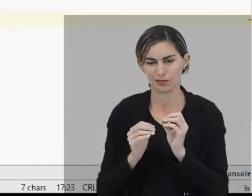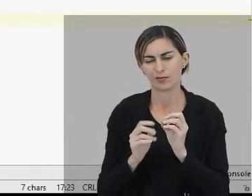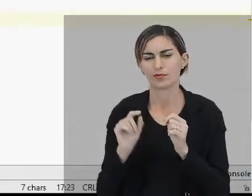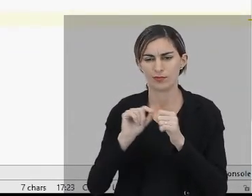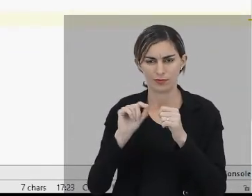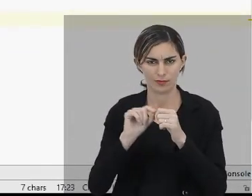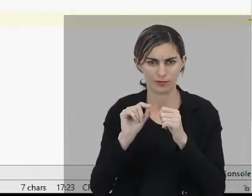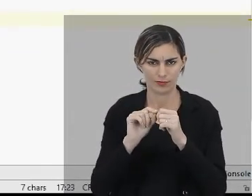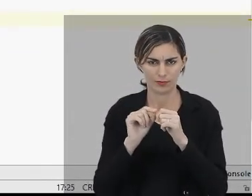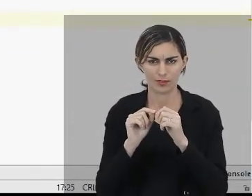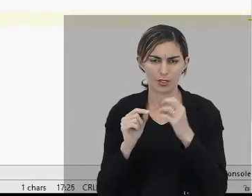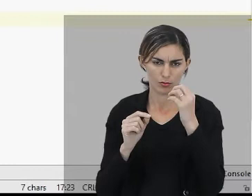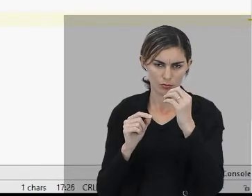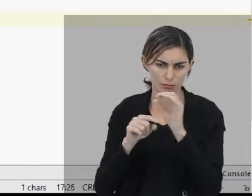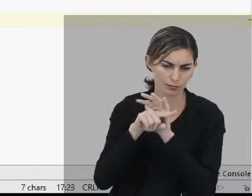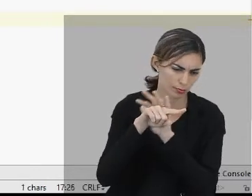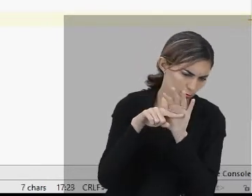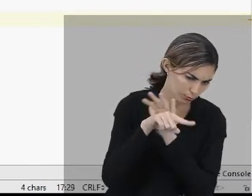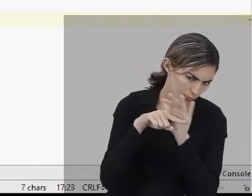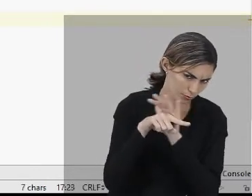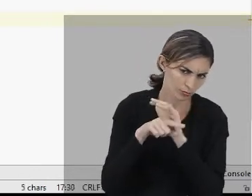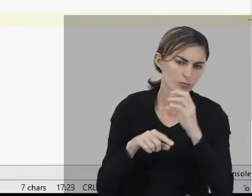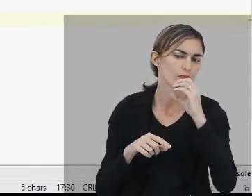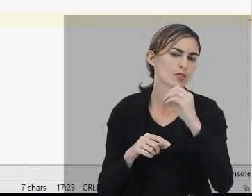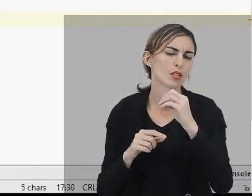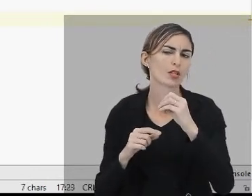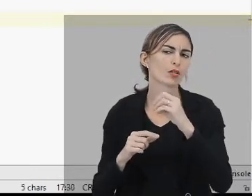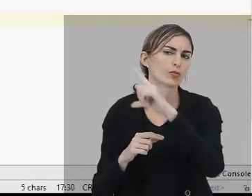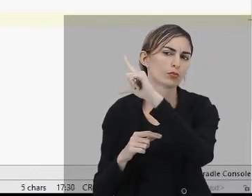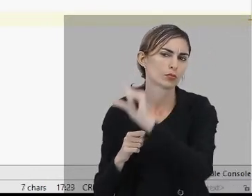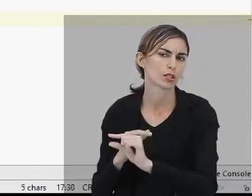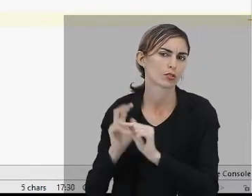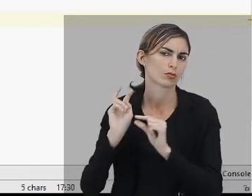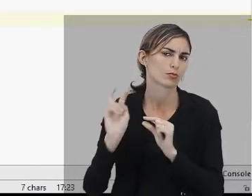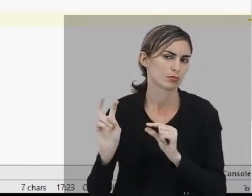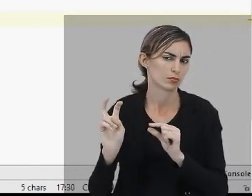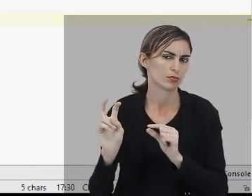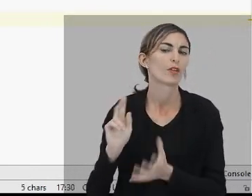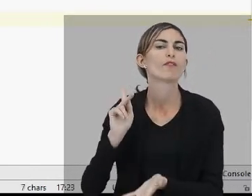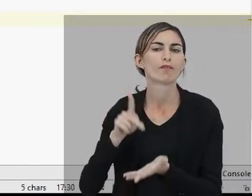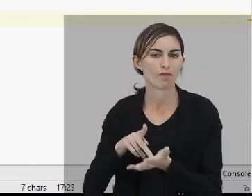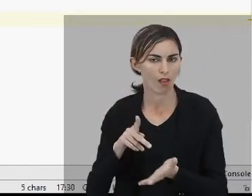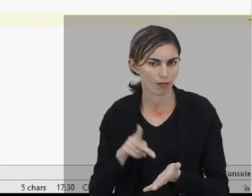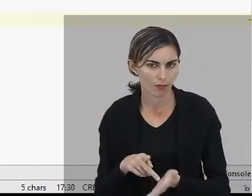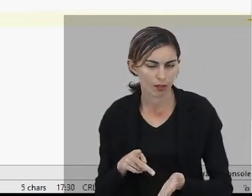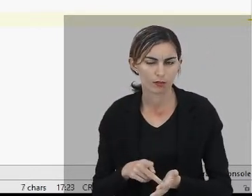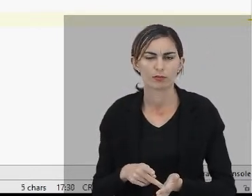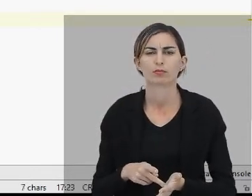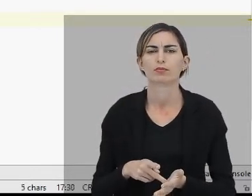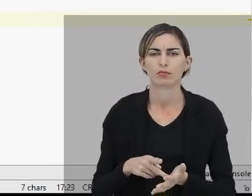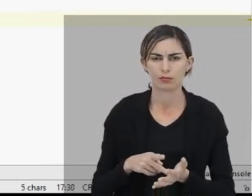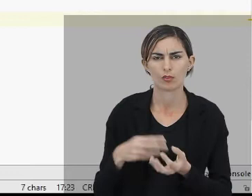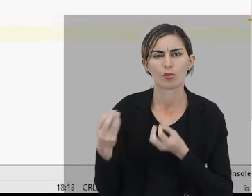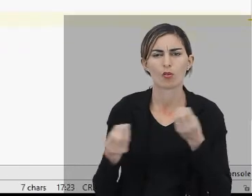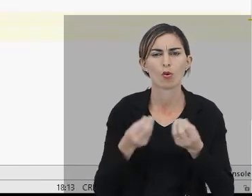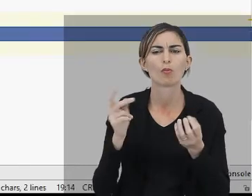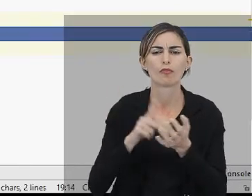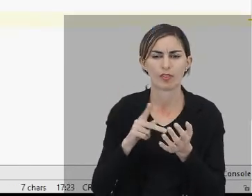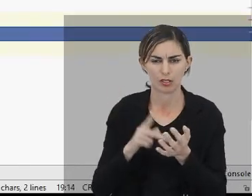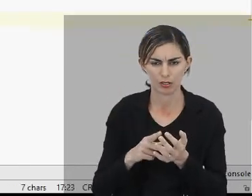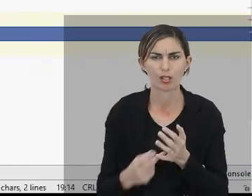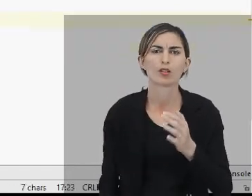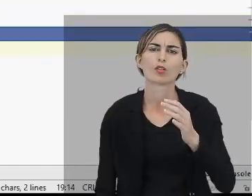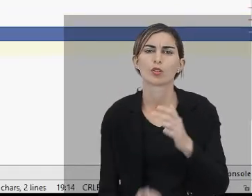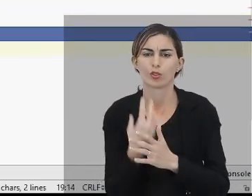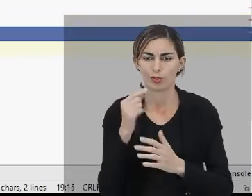faz a sua primeira verificação. 0 é menor do que 5, verdadeiro. Como é verdadeiro, então